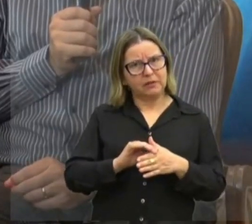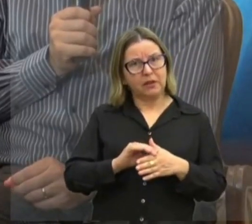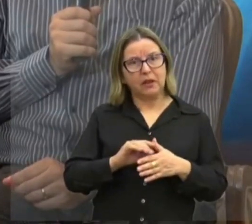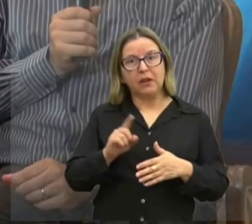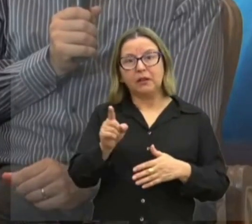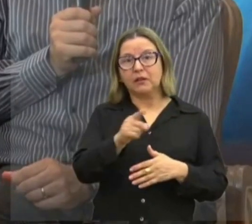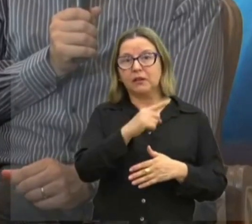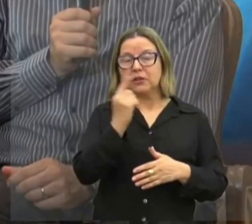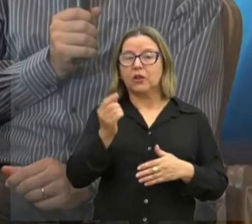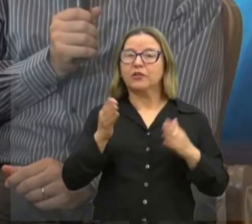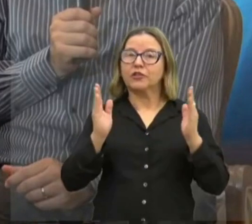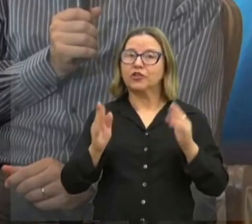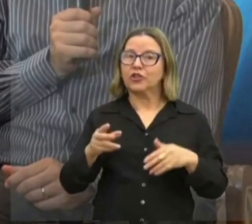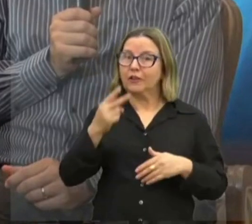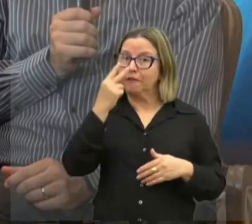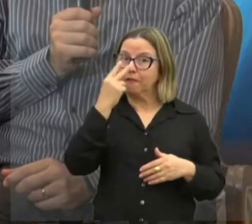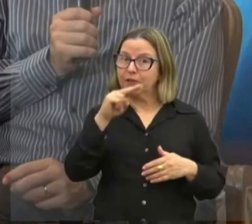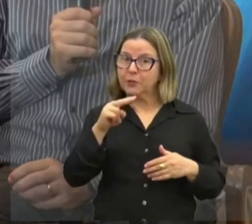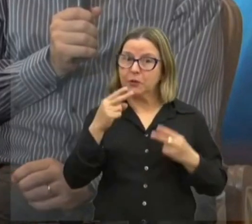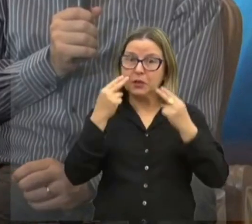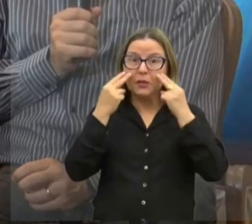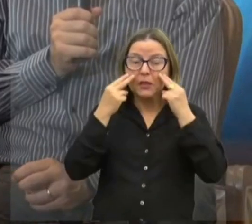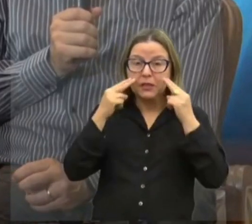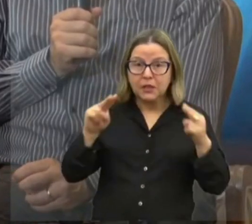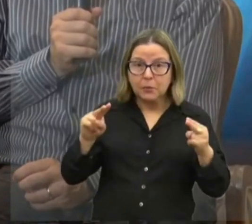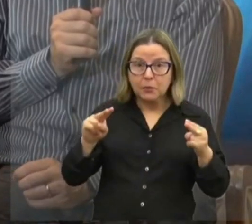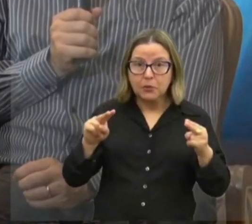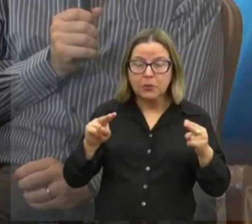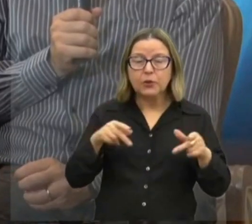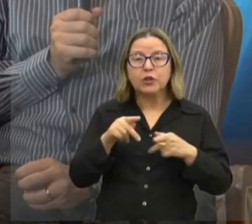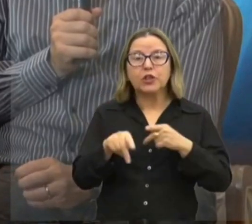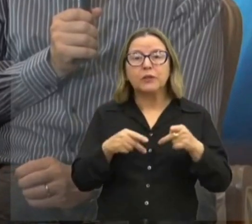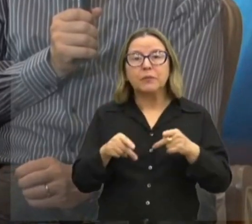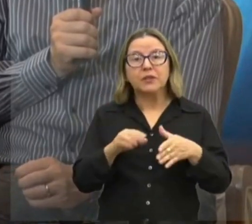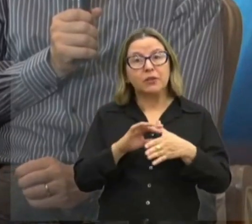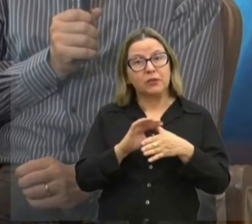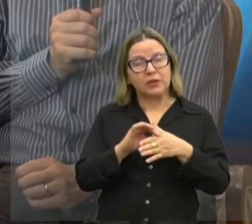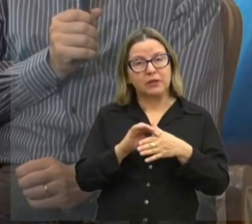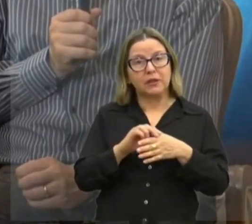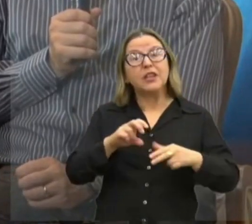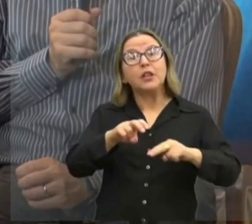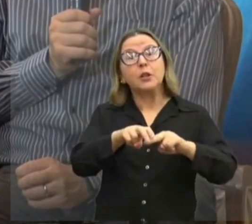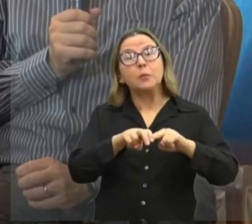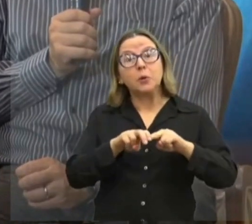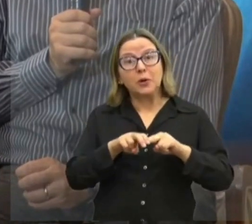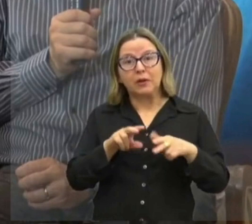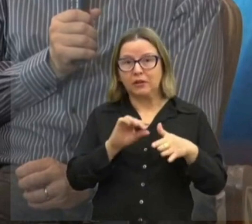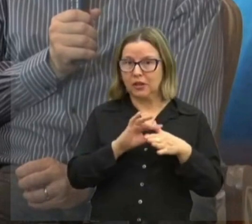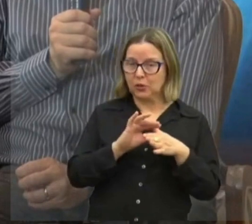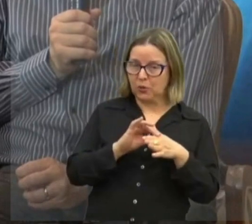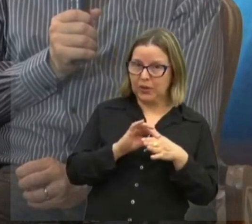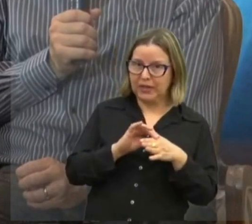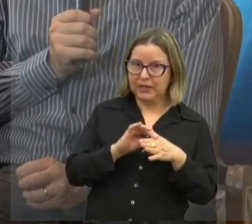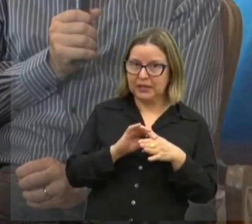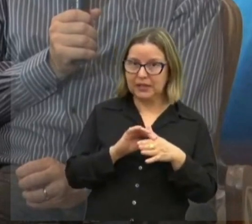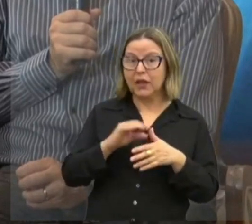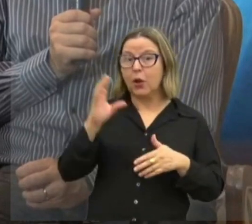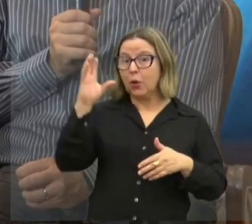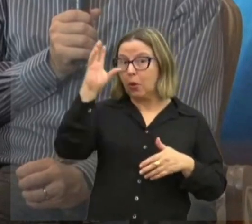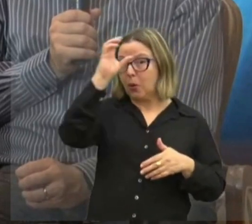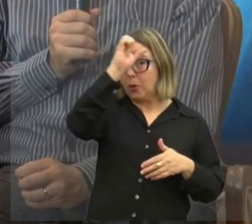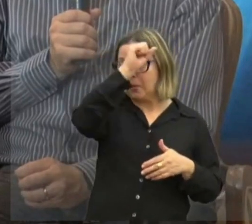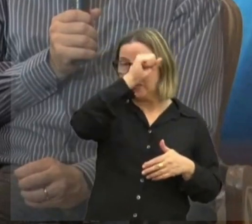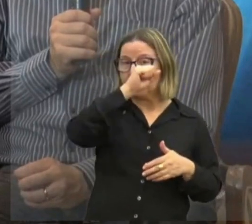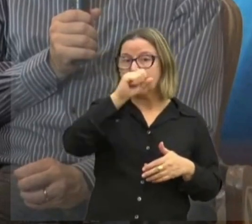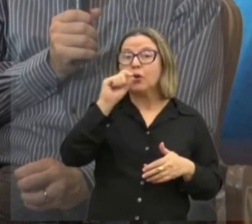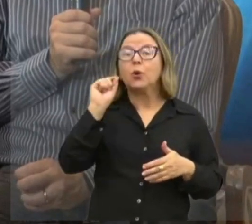de pessoas que ficaram doentes e que por conta da doença, elas compreenderam o